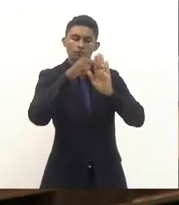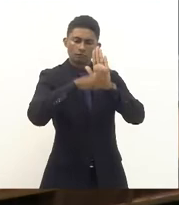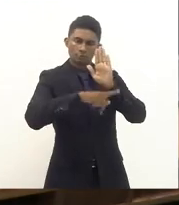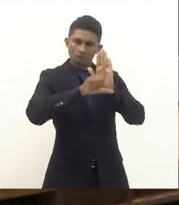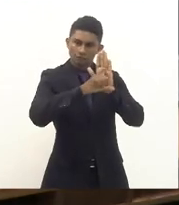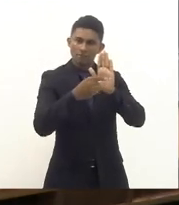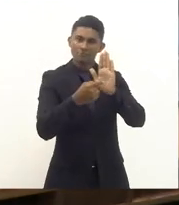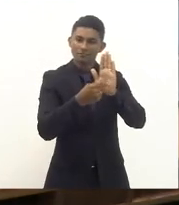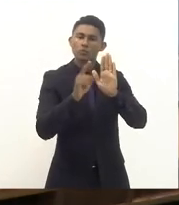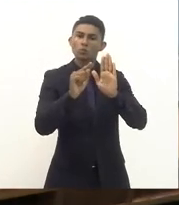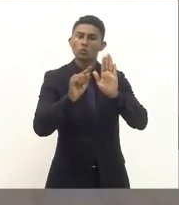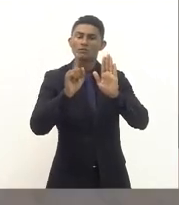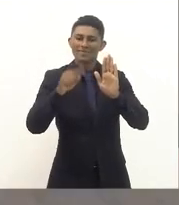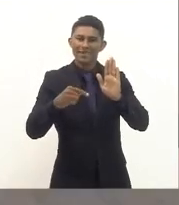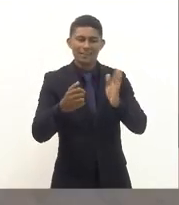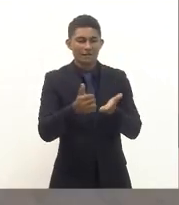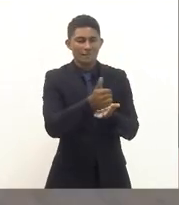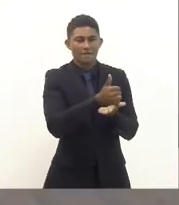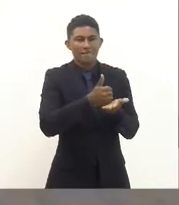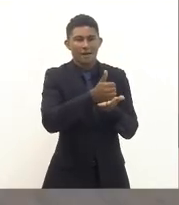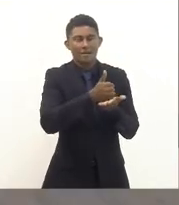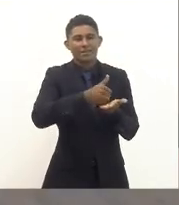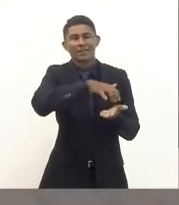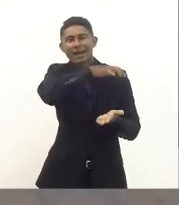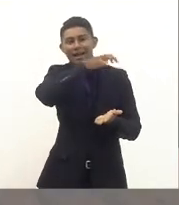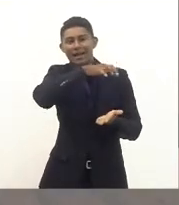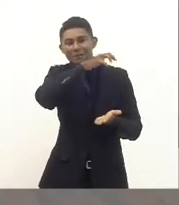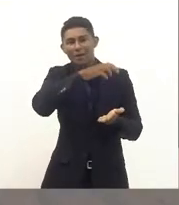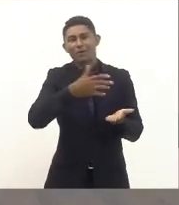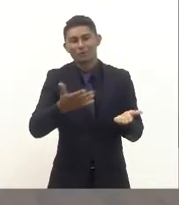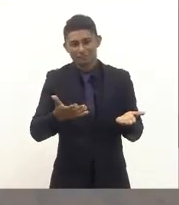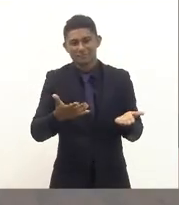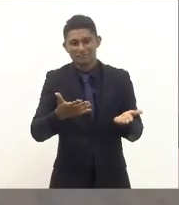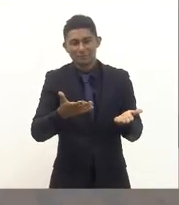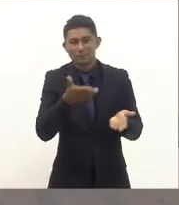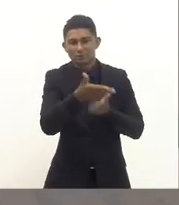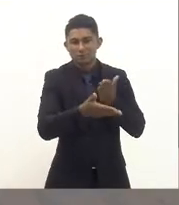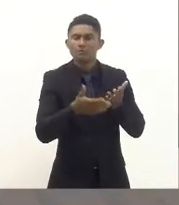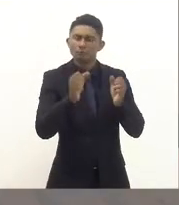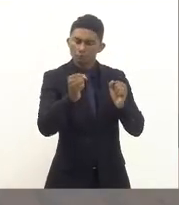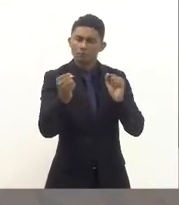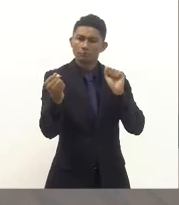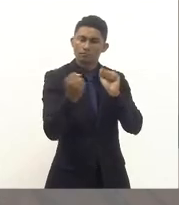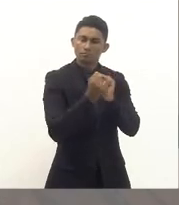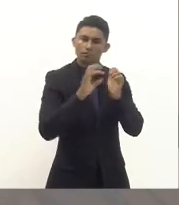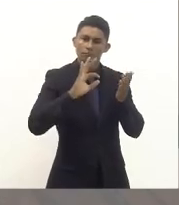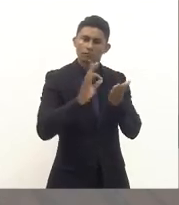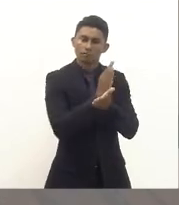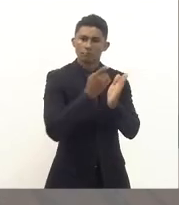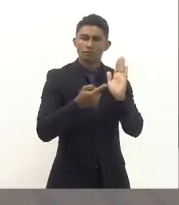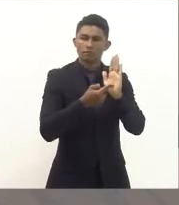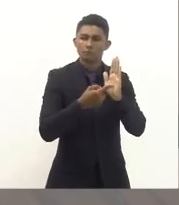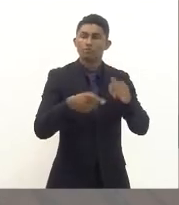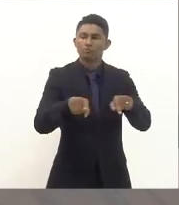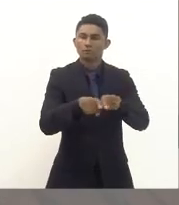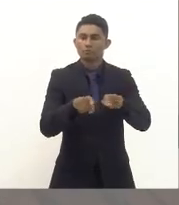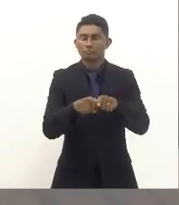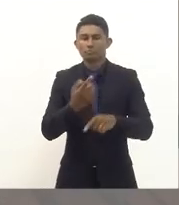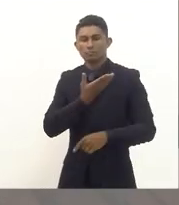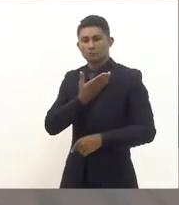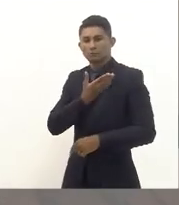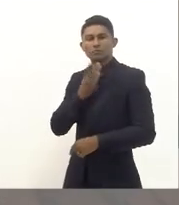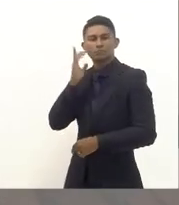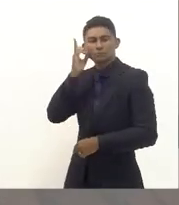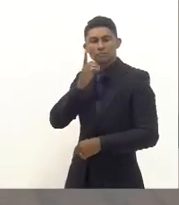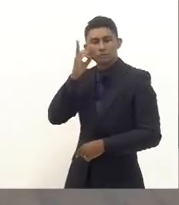a criação das farmácias populares veterinárias não só um prazer ter a senhora como autor e querendo mostrar aqui a palavra as palavras do meu